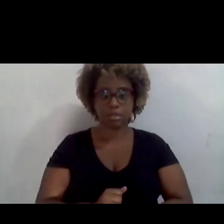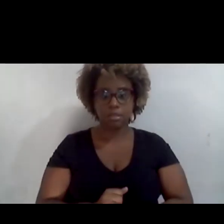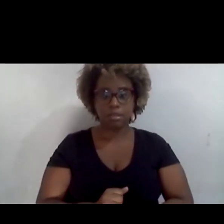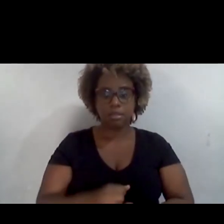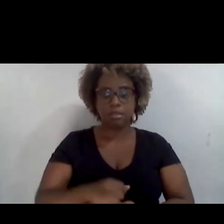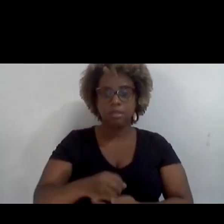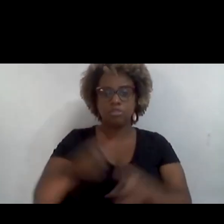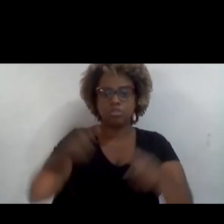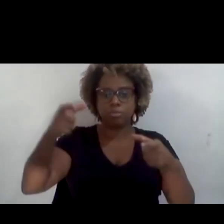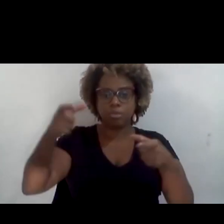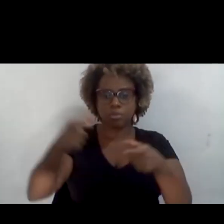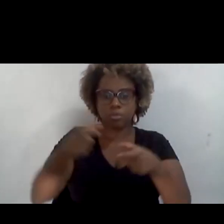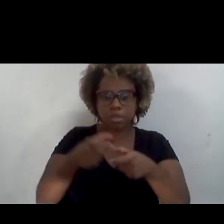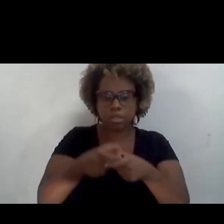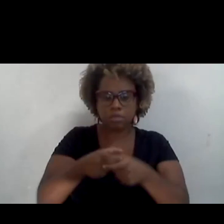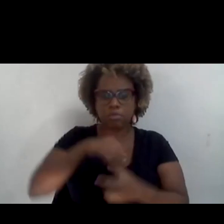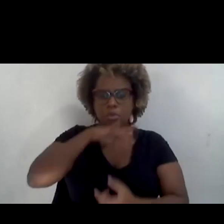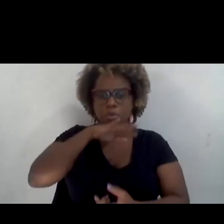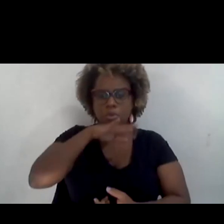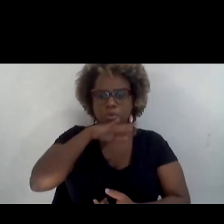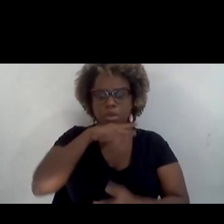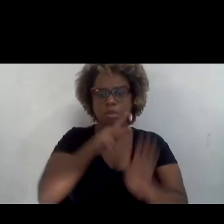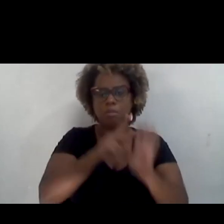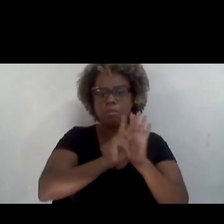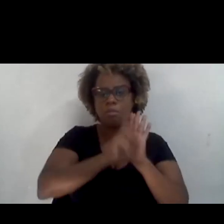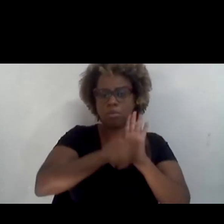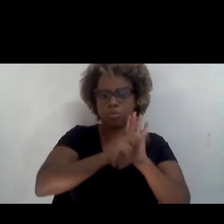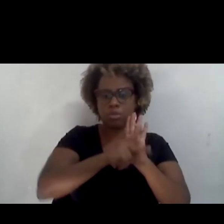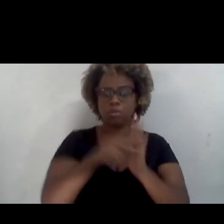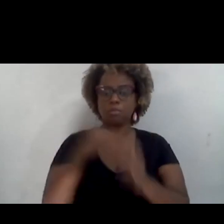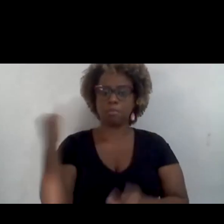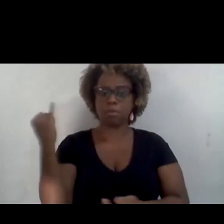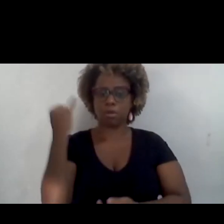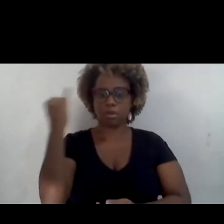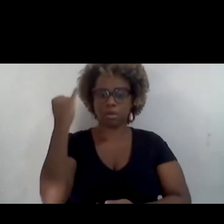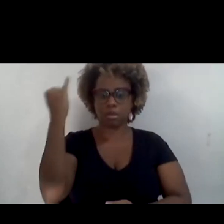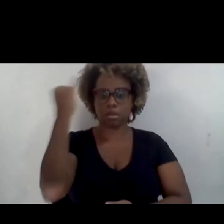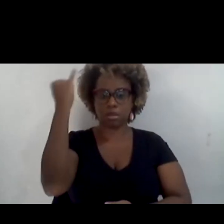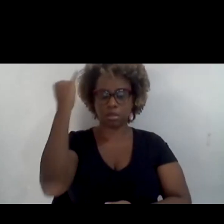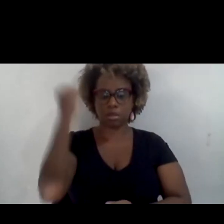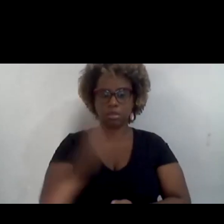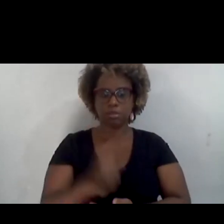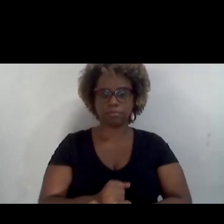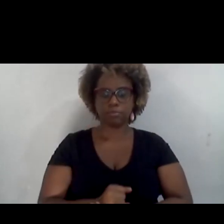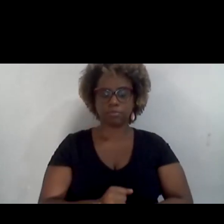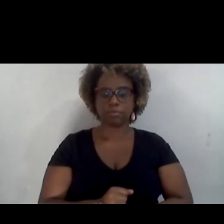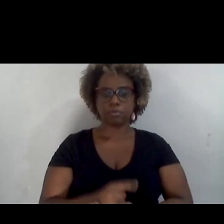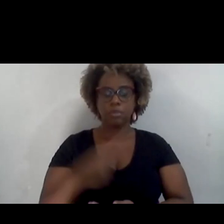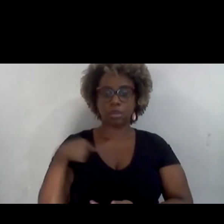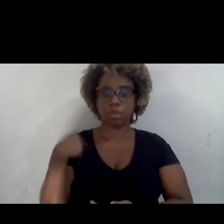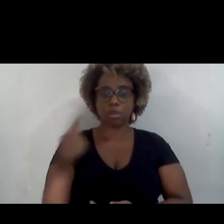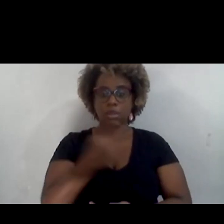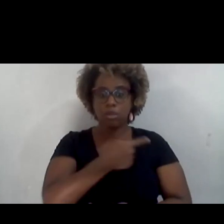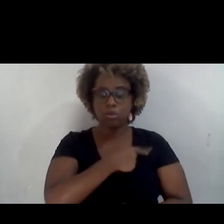né, não houve continuidade em projetos importantes, nos editais. Nós tivemos descontinuidade, nós tivemos ausência,